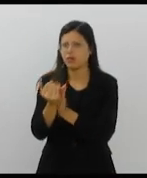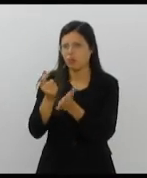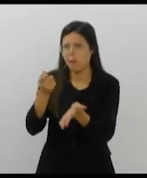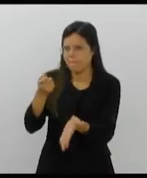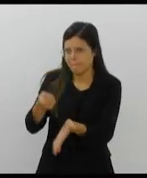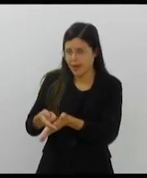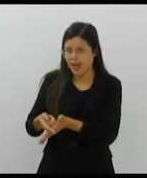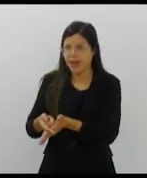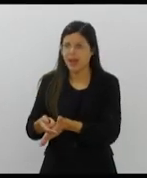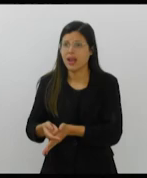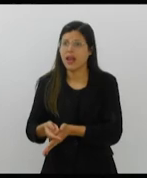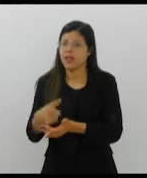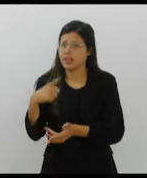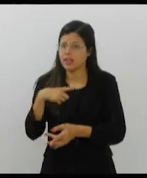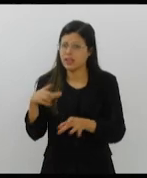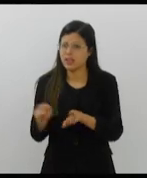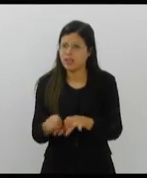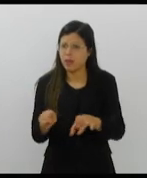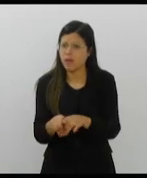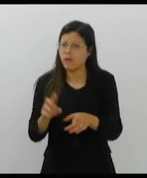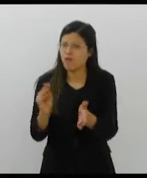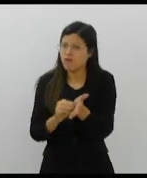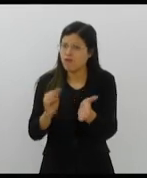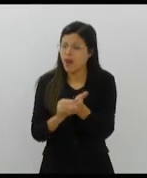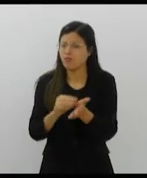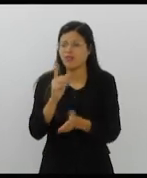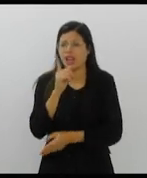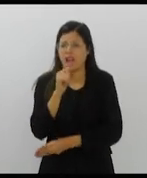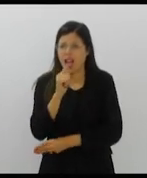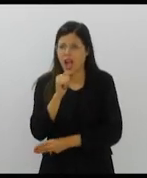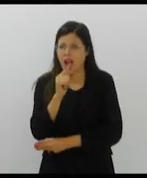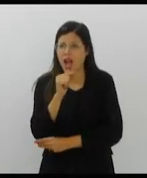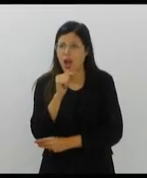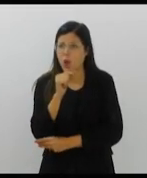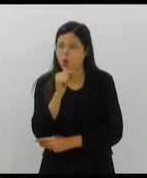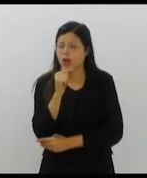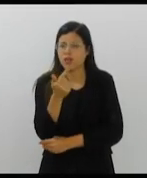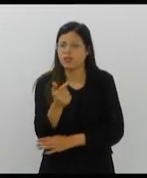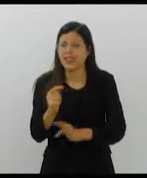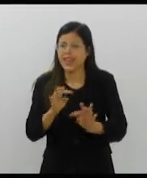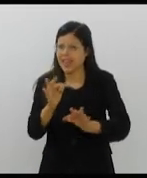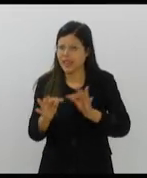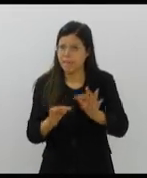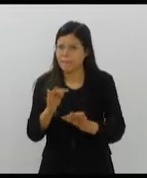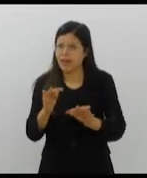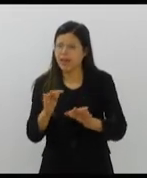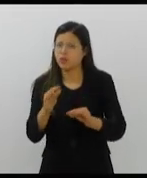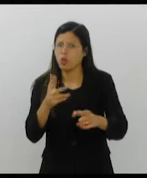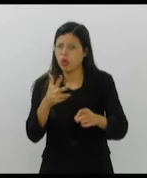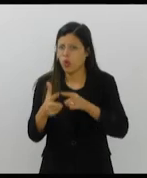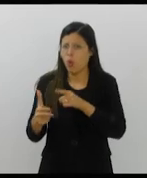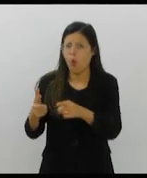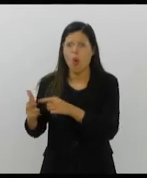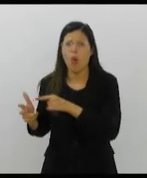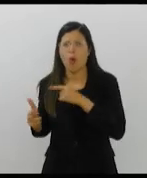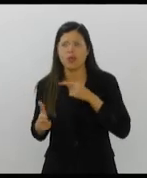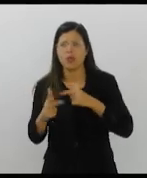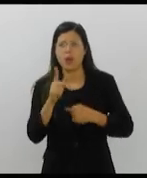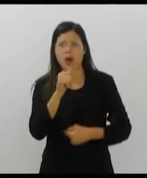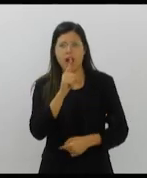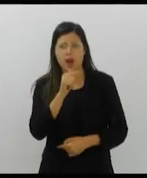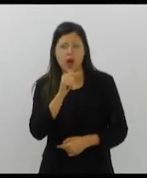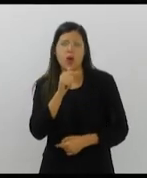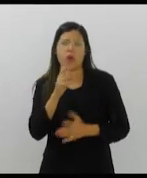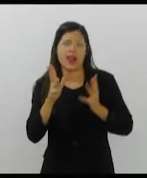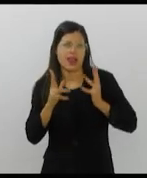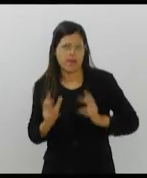de desabastecimento, de água maltratada e de interrupção de água e de tratamento de esgoto